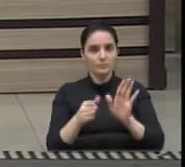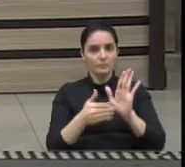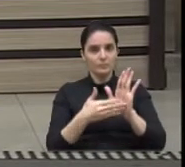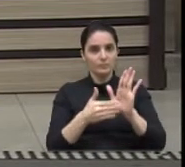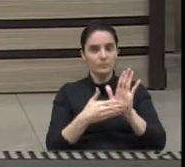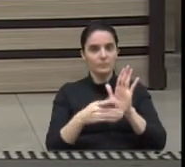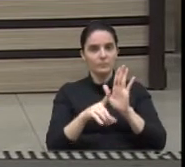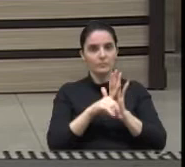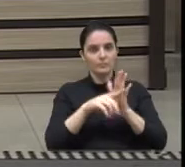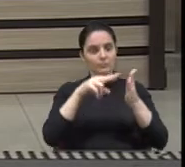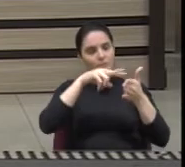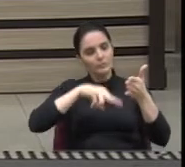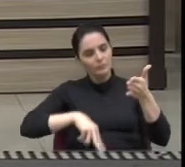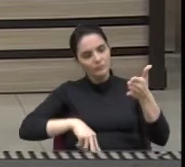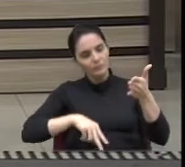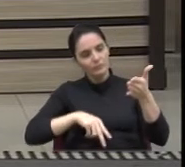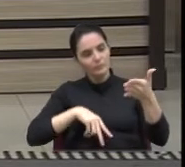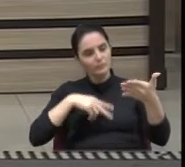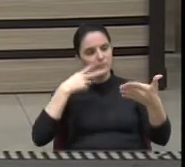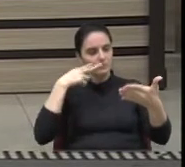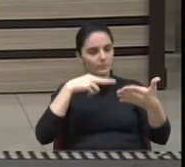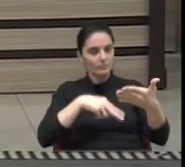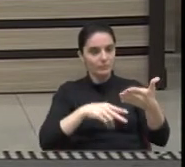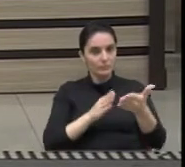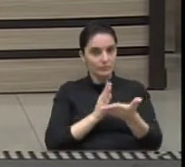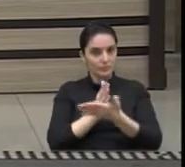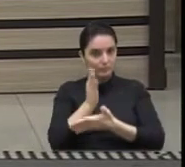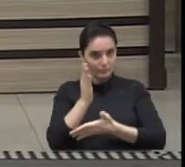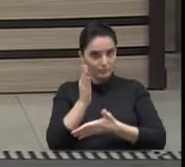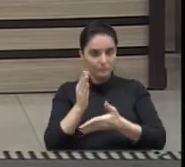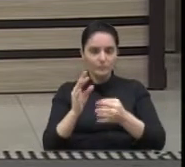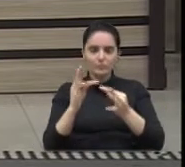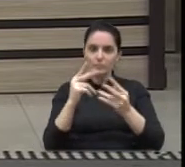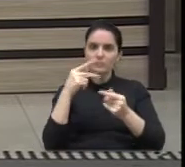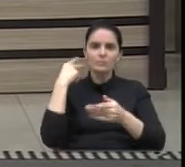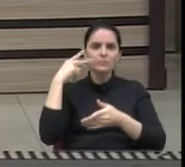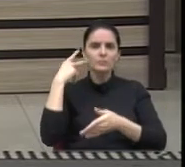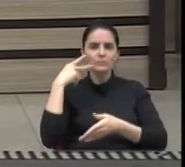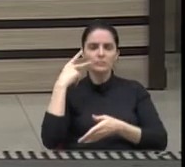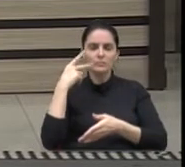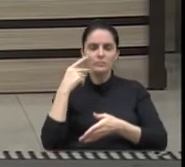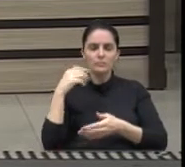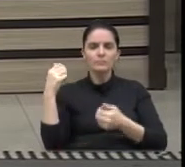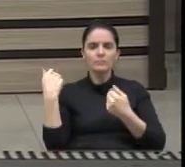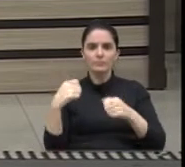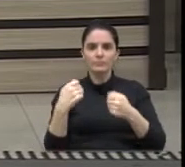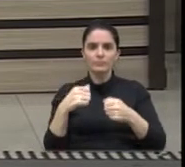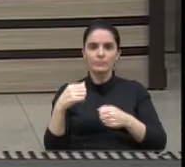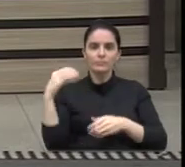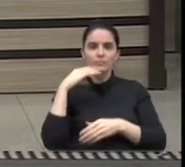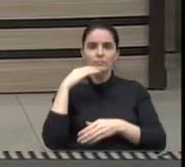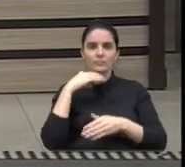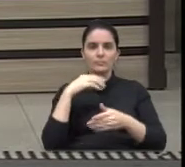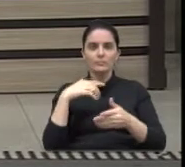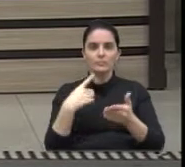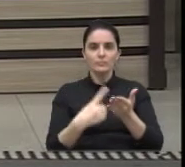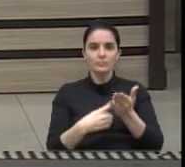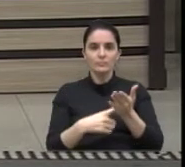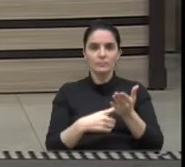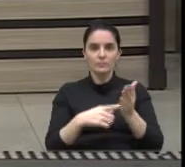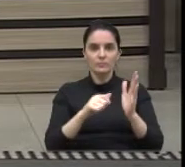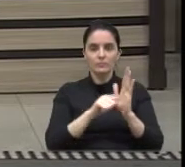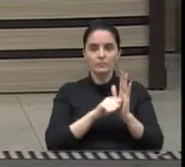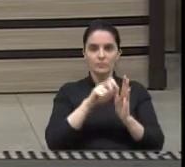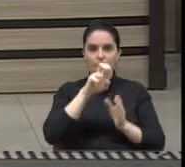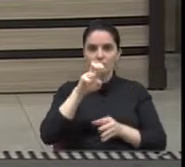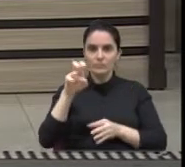seja apreciada, discutida e, ao final, aprovada pelos ilustres vereadores em regime de urgência, de conformidade com o artigo